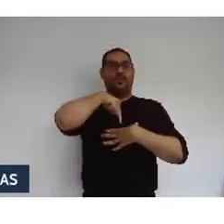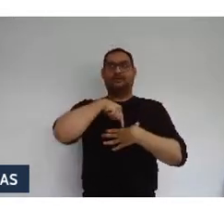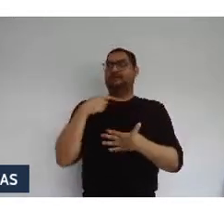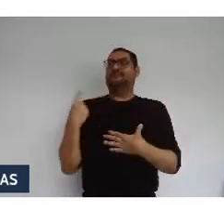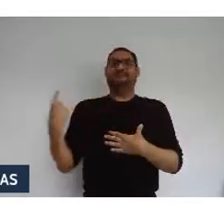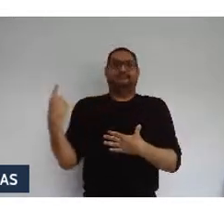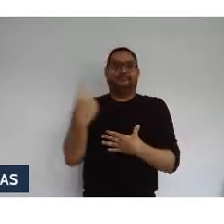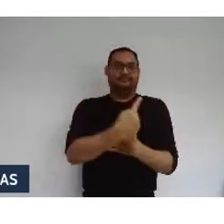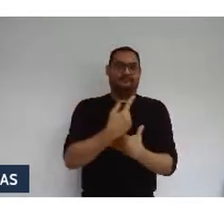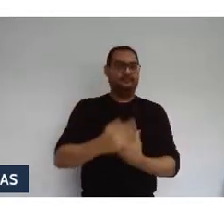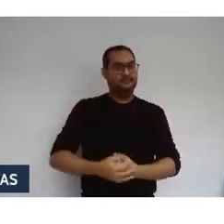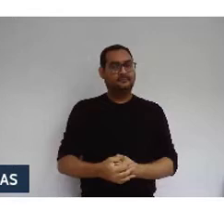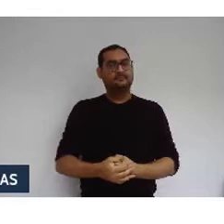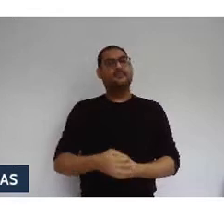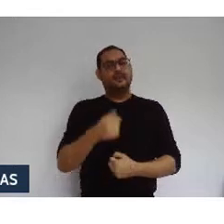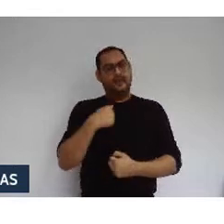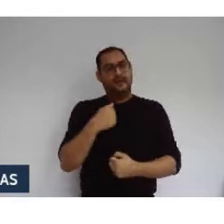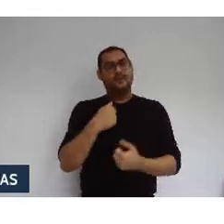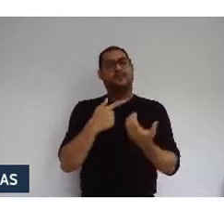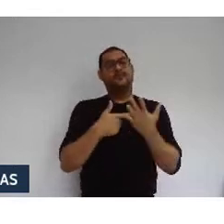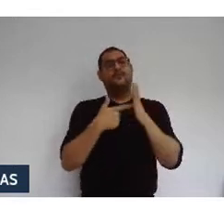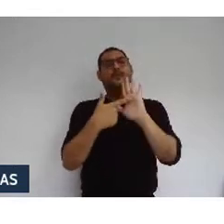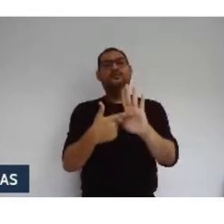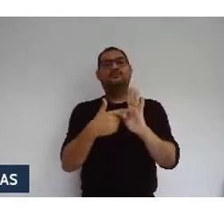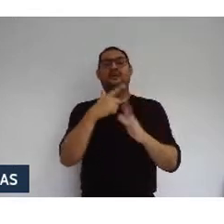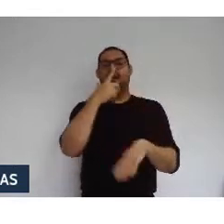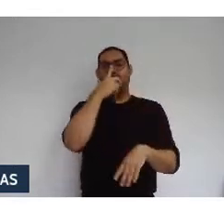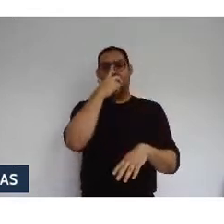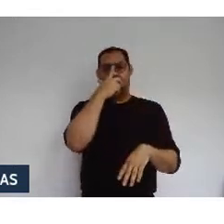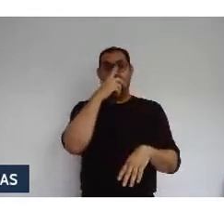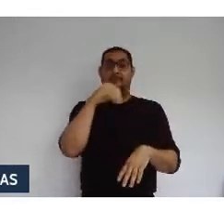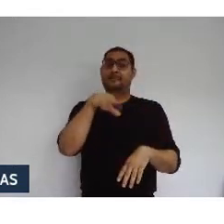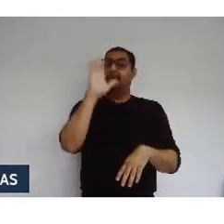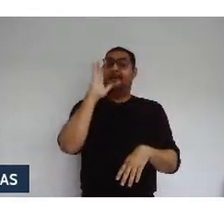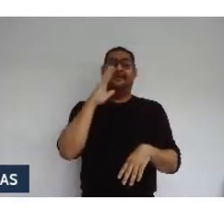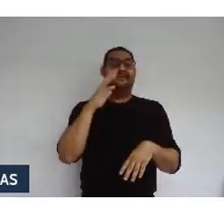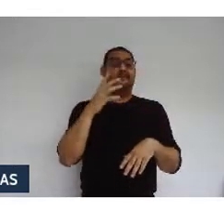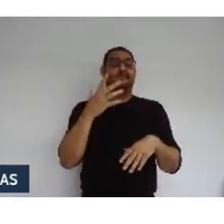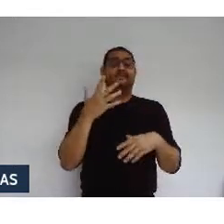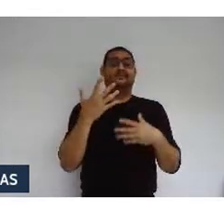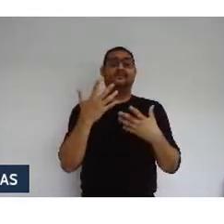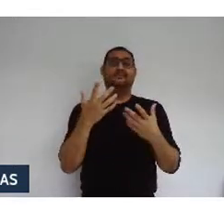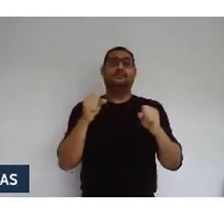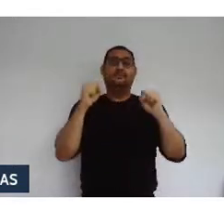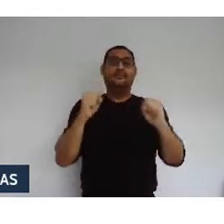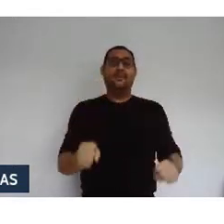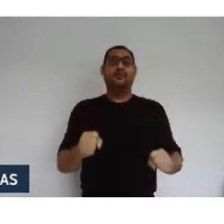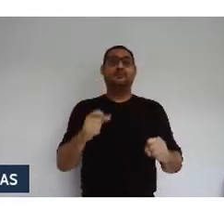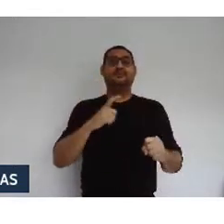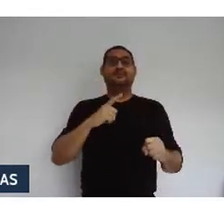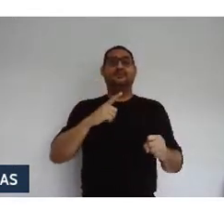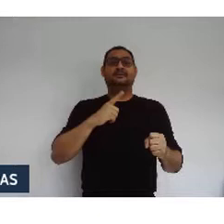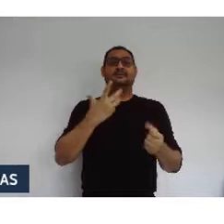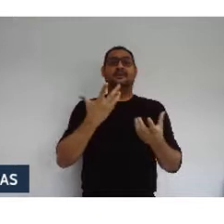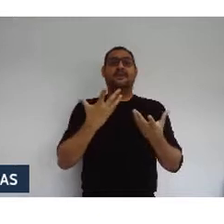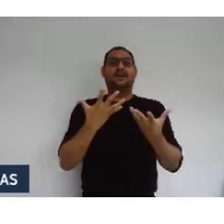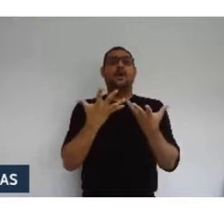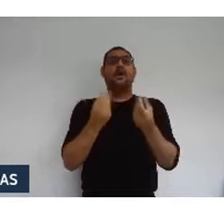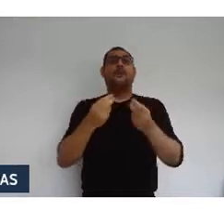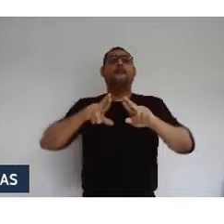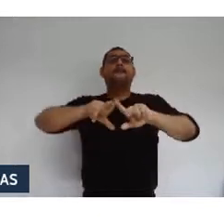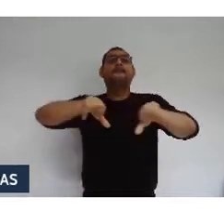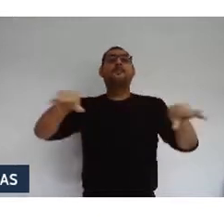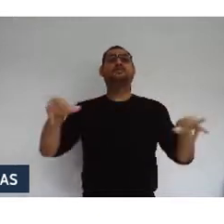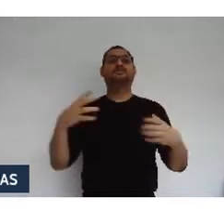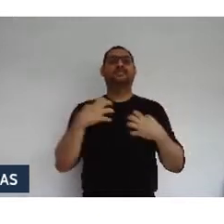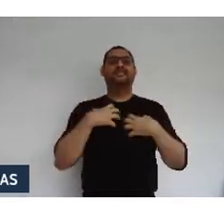E vou fazer isso apelando à multiplicidade psíquicas e, de fato,